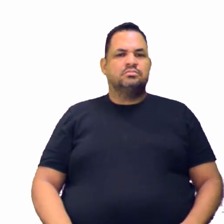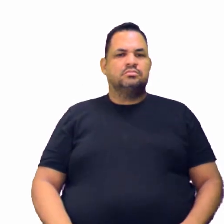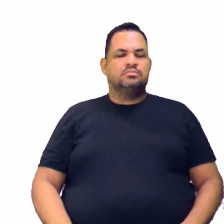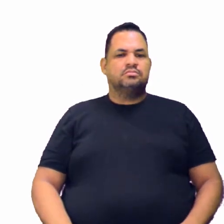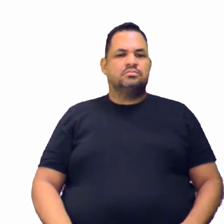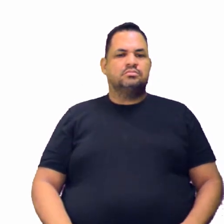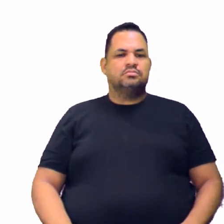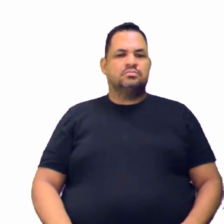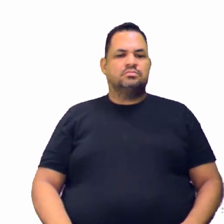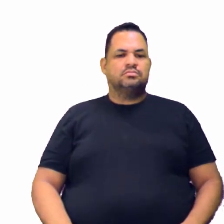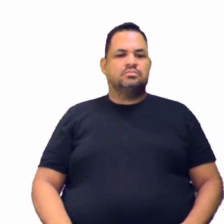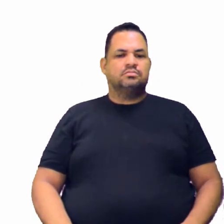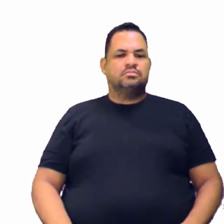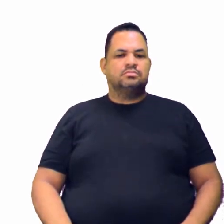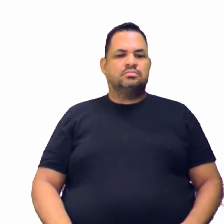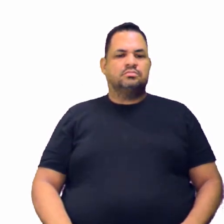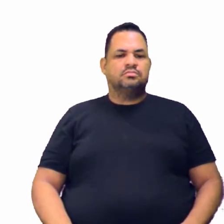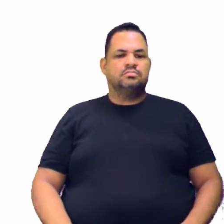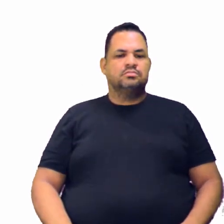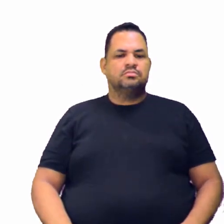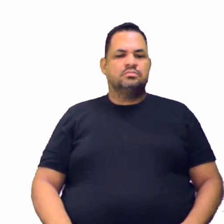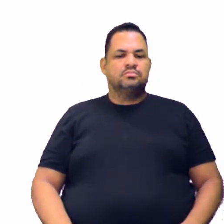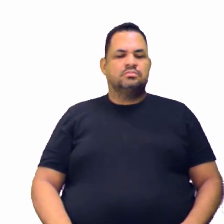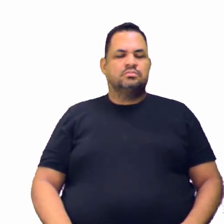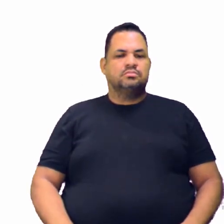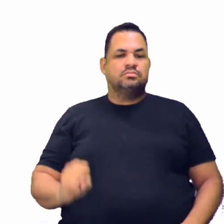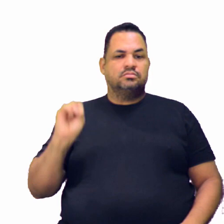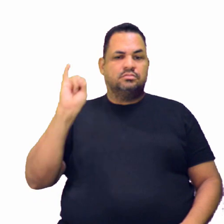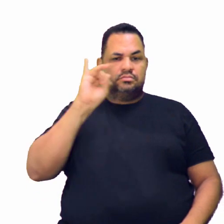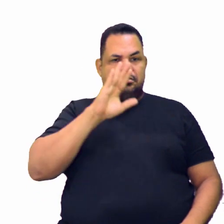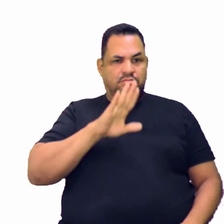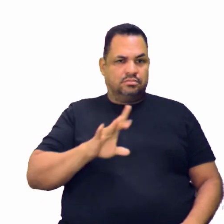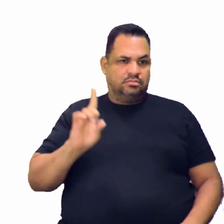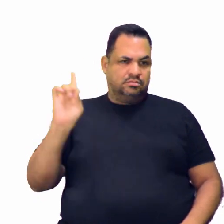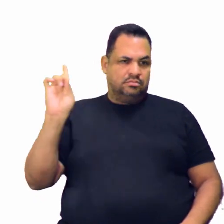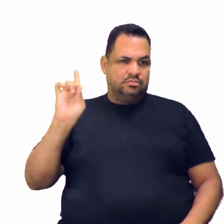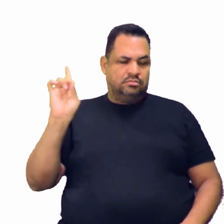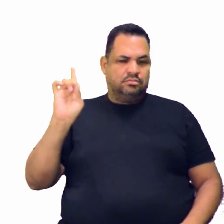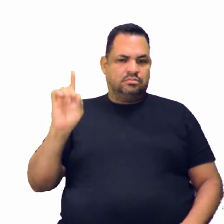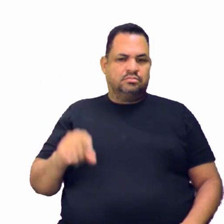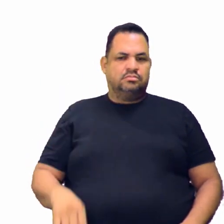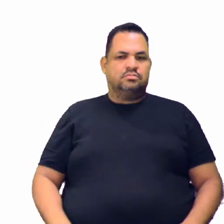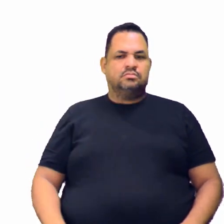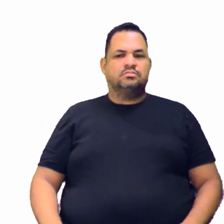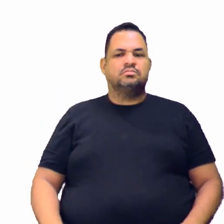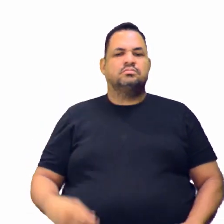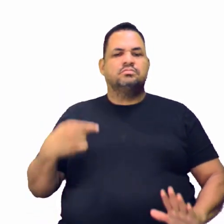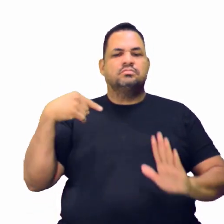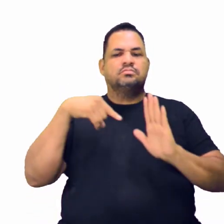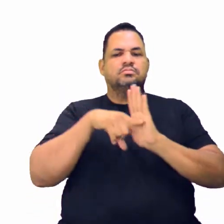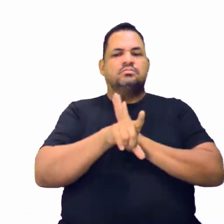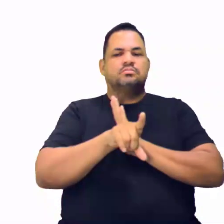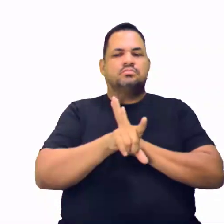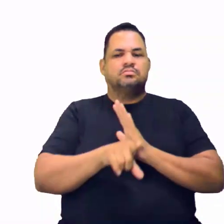amadinho. Olha, é um texto imagético. E vamos ao